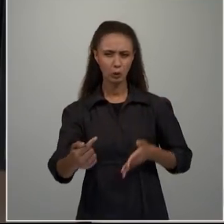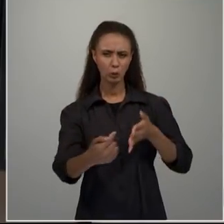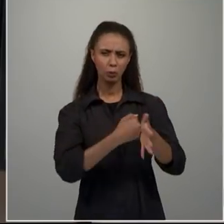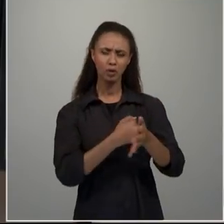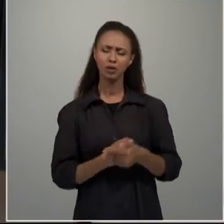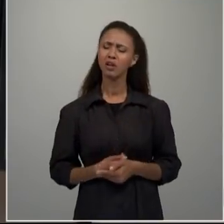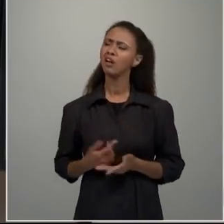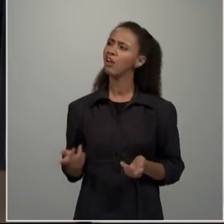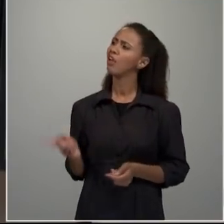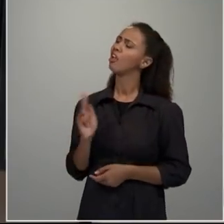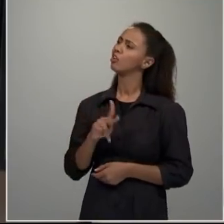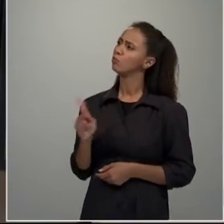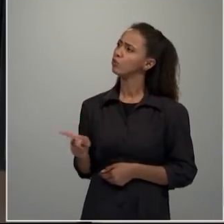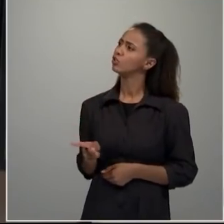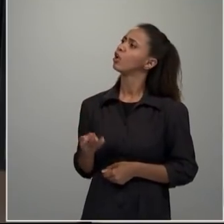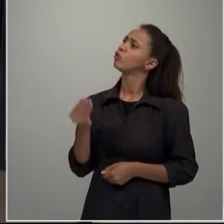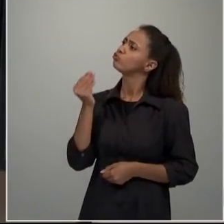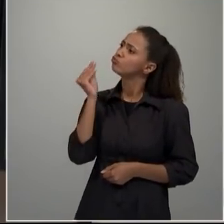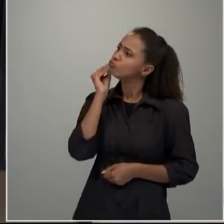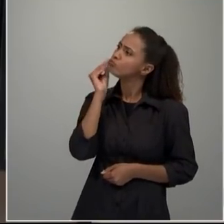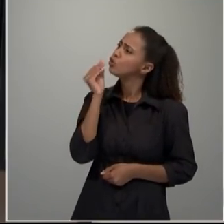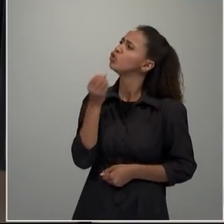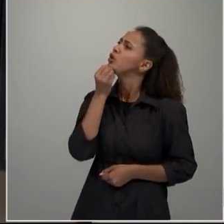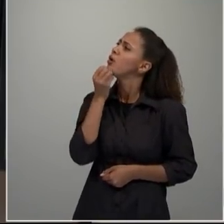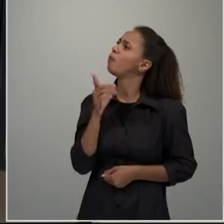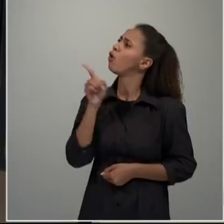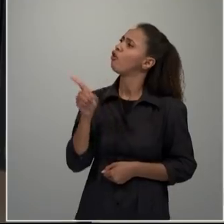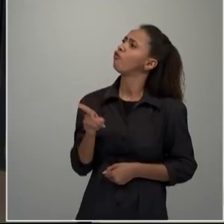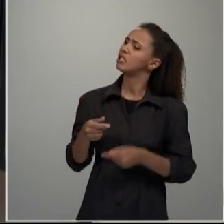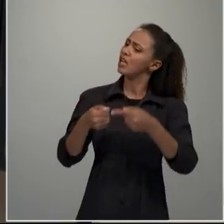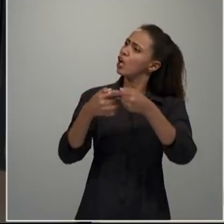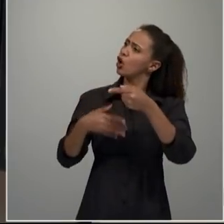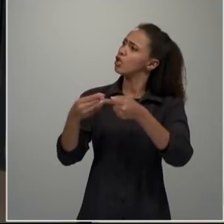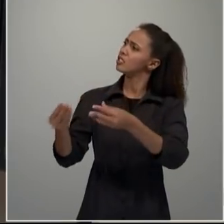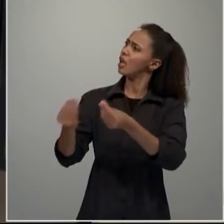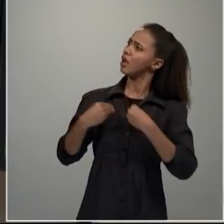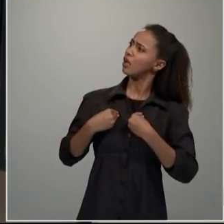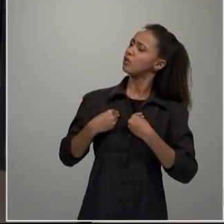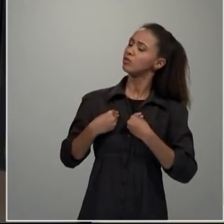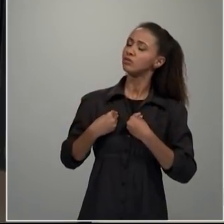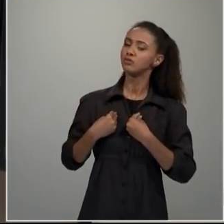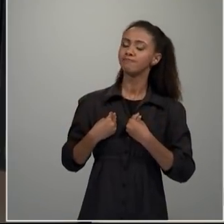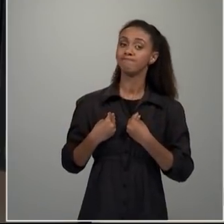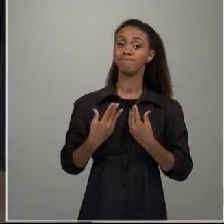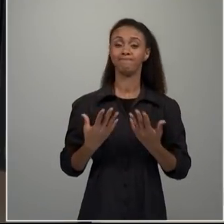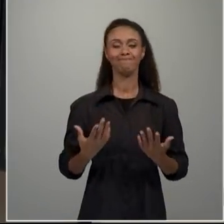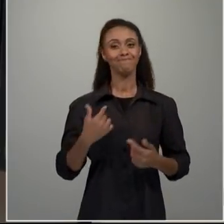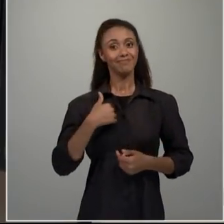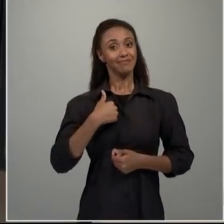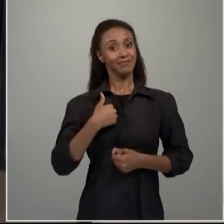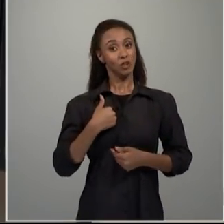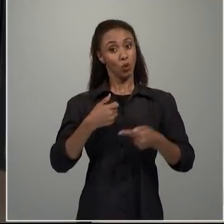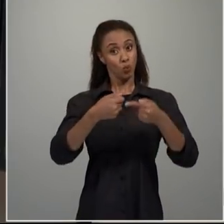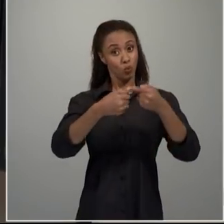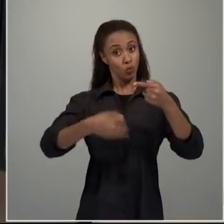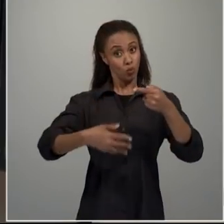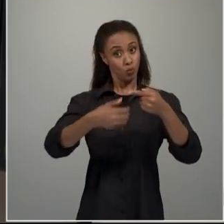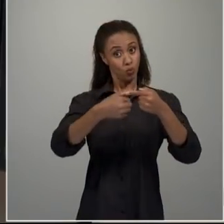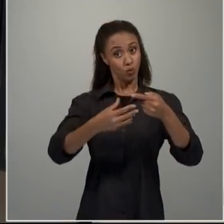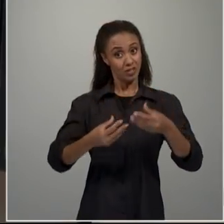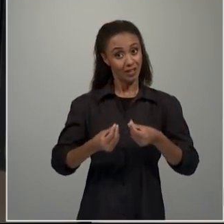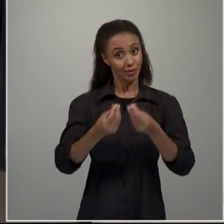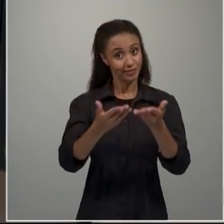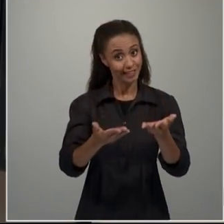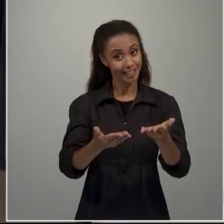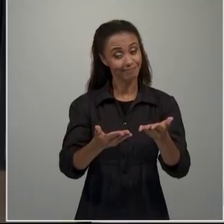bom se você desce um glossário pra gente e assim eu me pergunto pra eu dar um glossário pra você eu